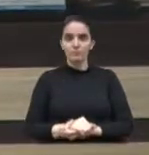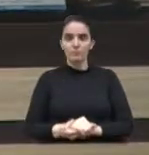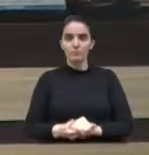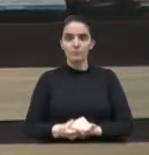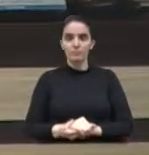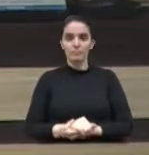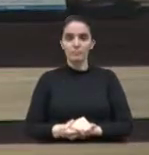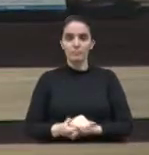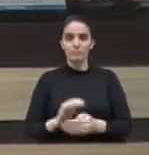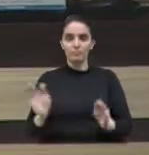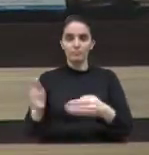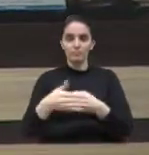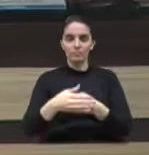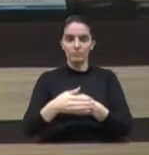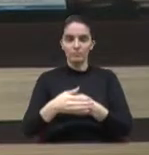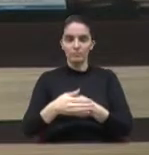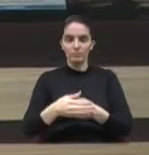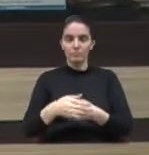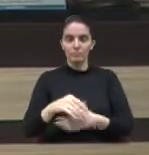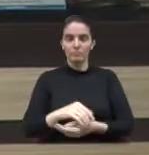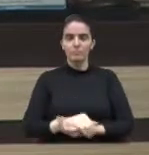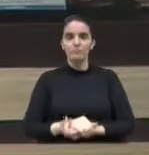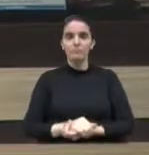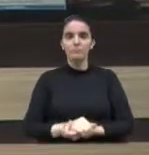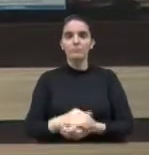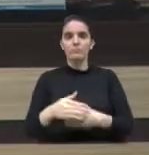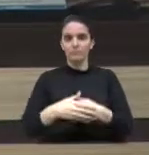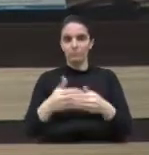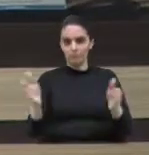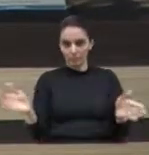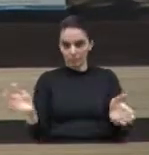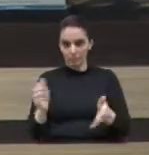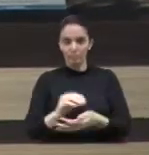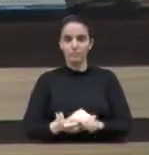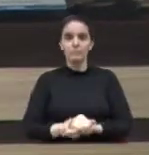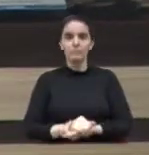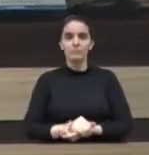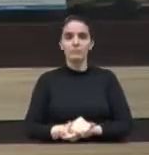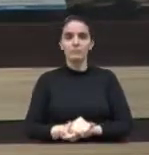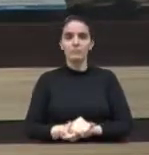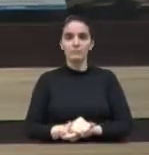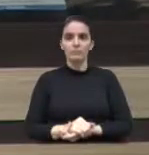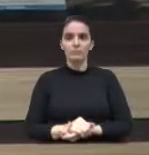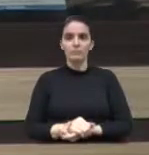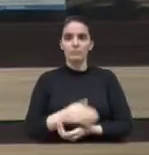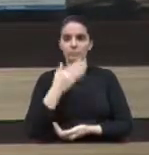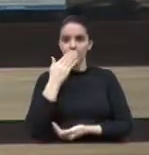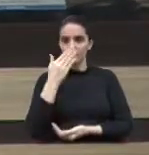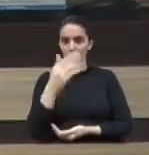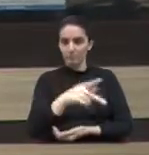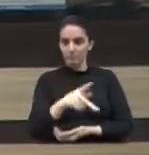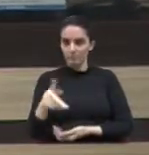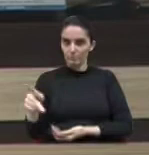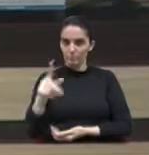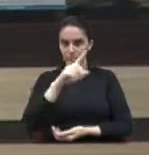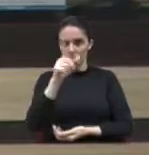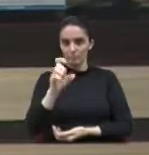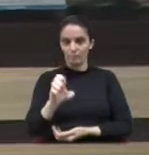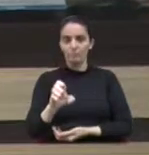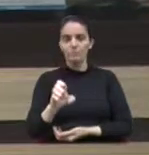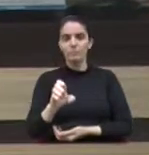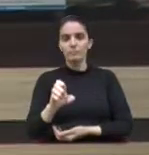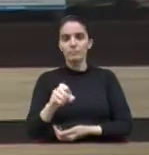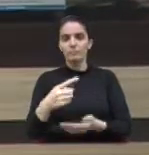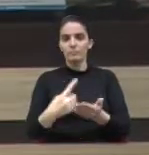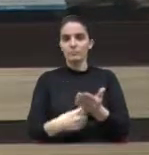A sessão está suspensa. A matéria a ser lida, senhor presidente. A sessão está reaberta. Requerimento. Requeremos à presidência da mesa diretora, nos